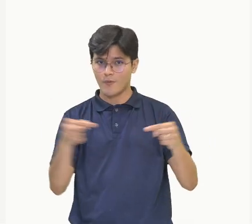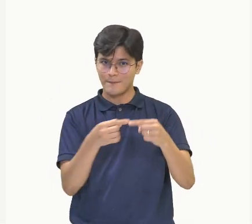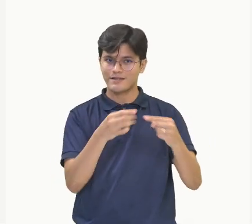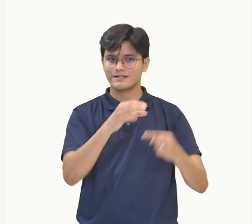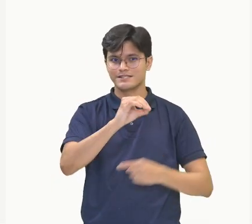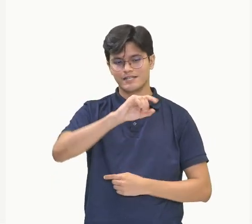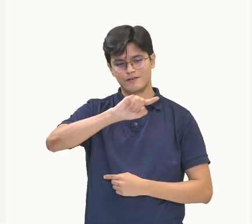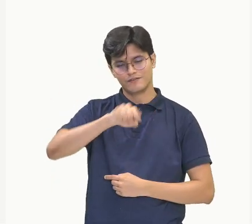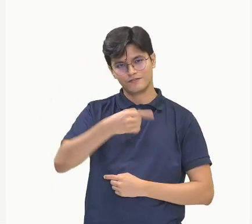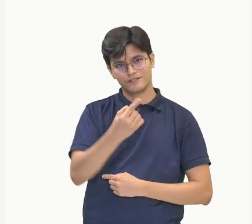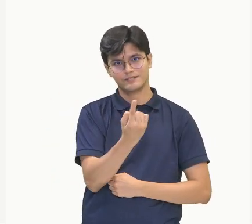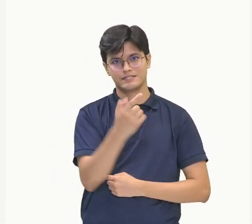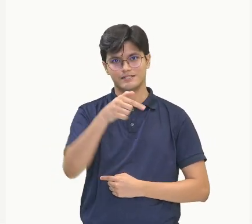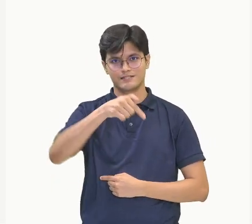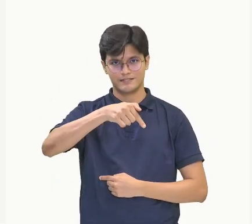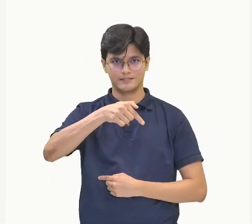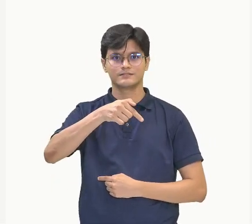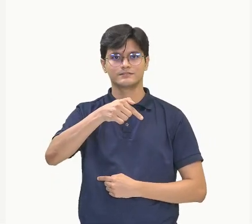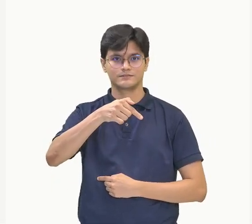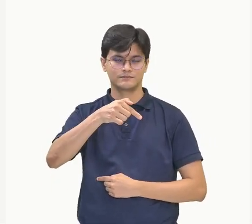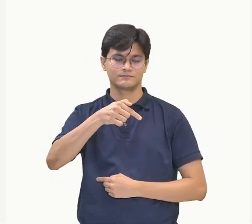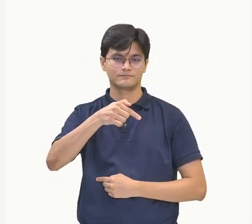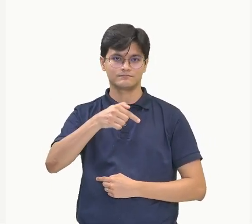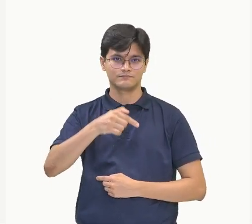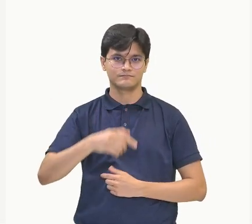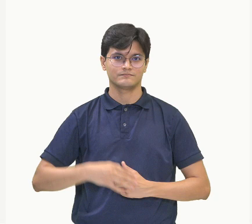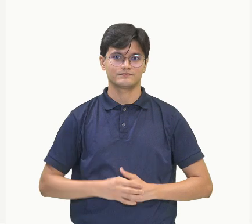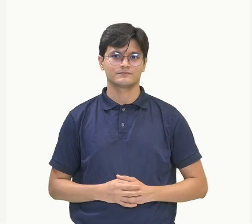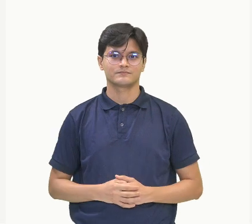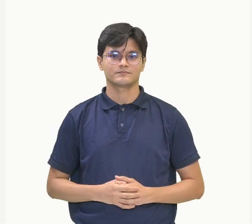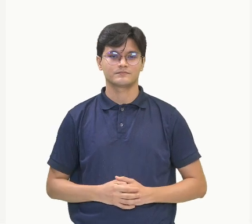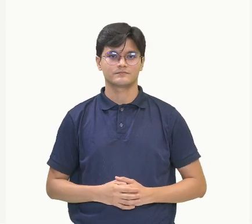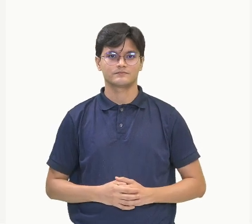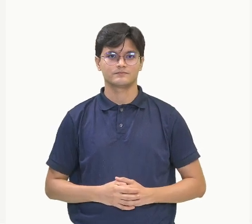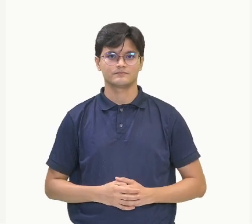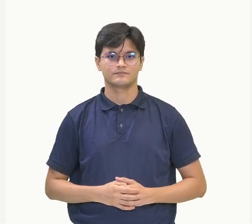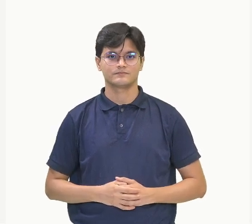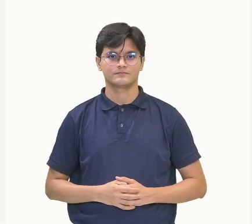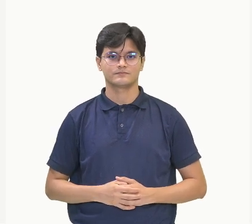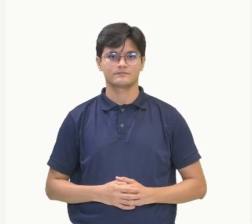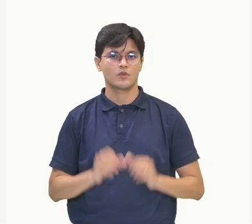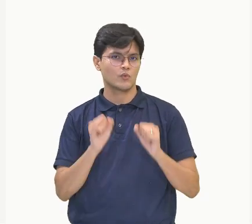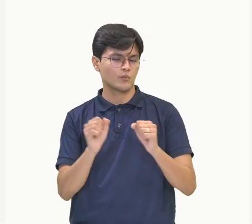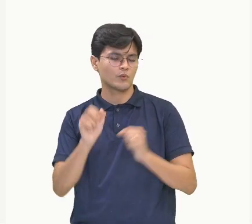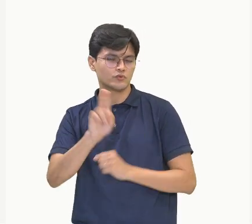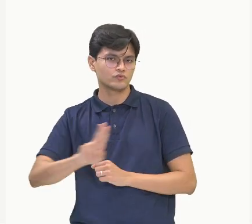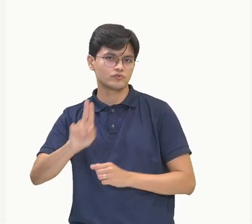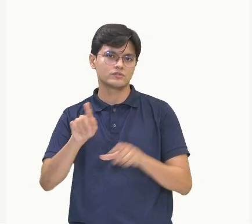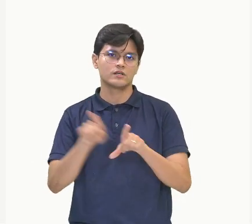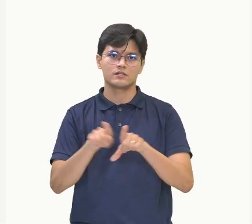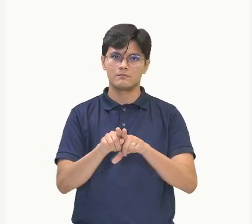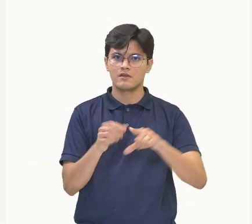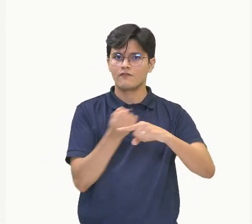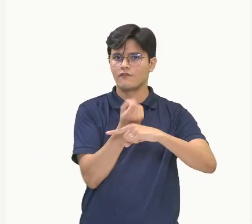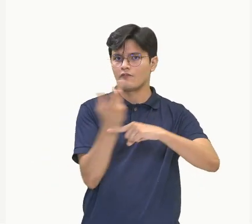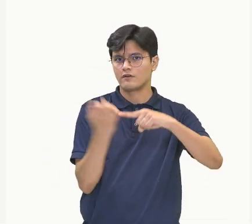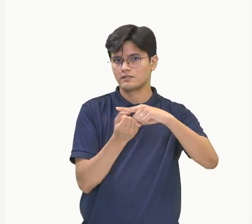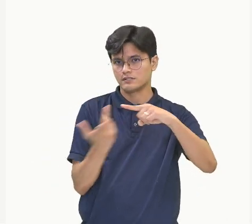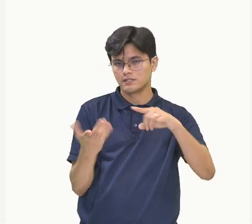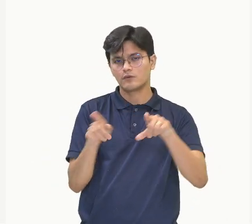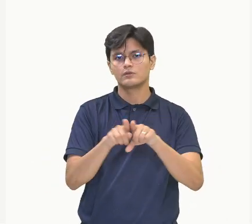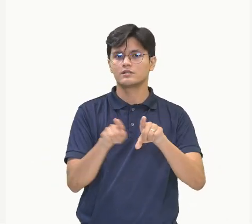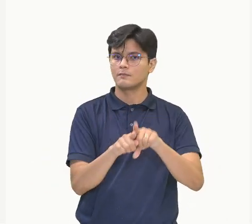posso desassociar, eu só estou escrevendo de outra forma. Posso usar tanto a fração quanto o